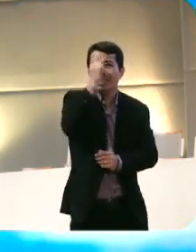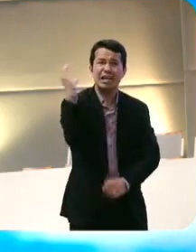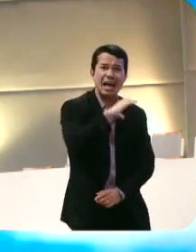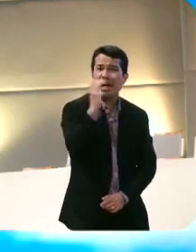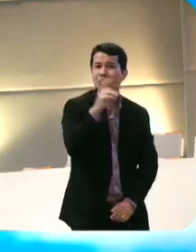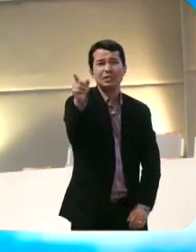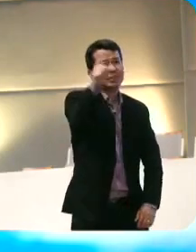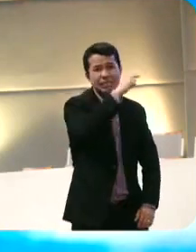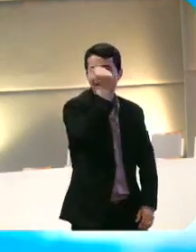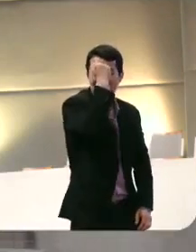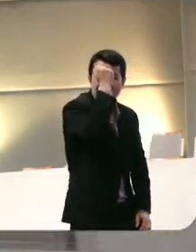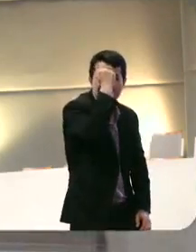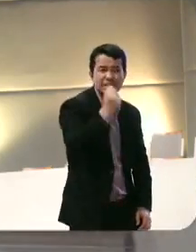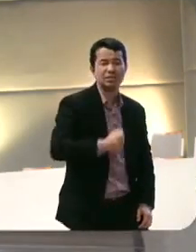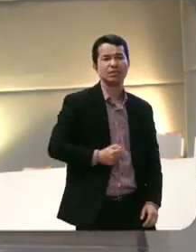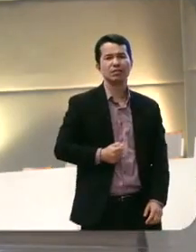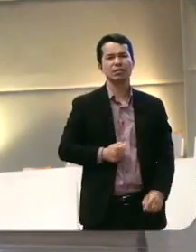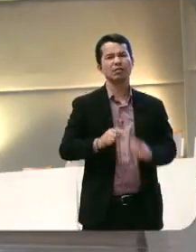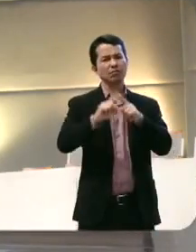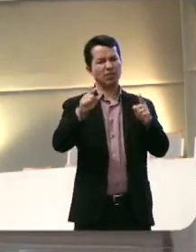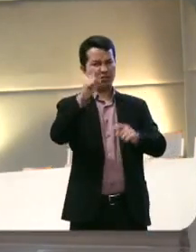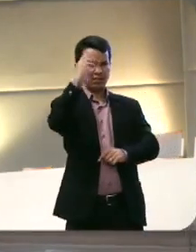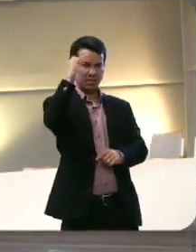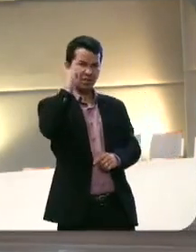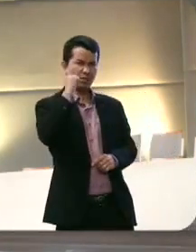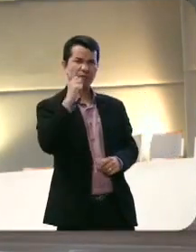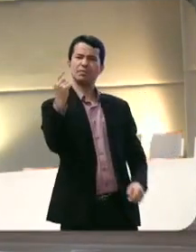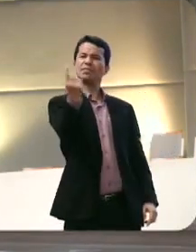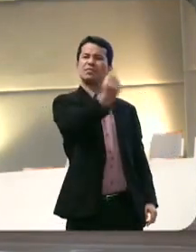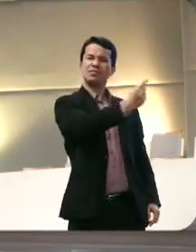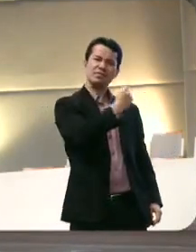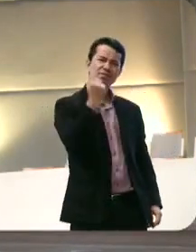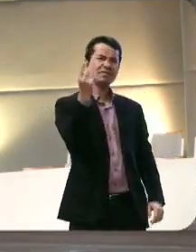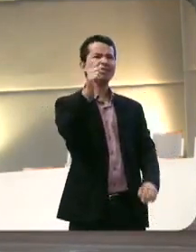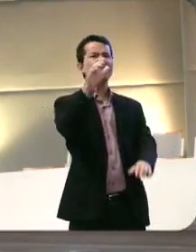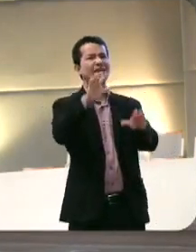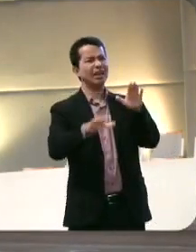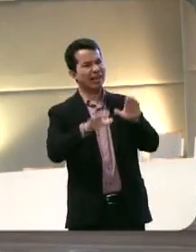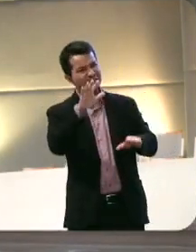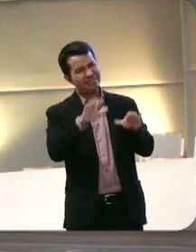muitas vezes nós deixamos coisas, pessoas,